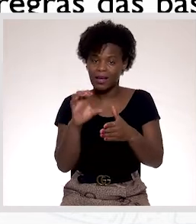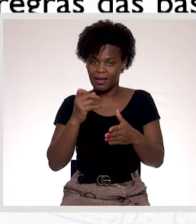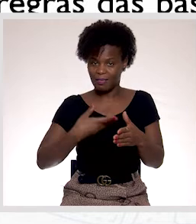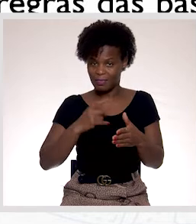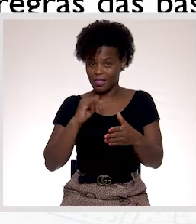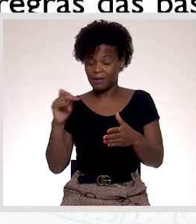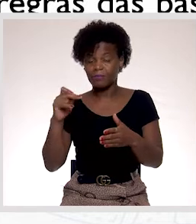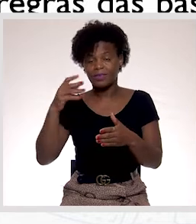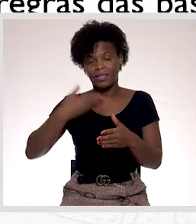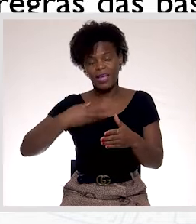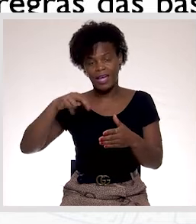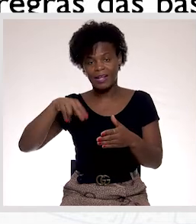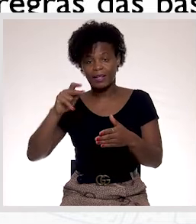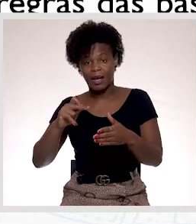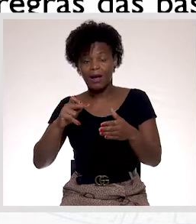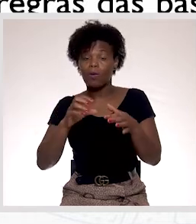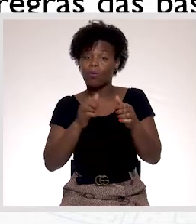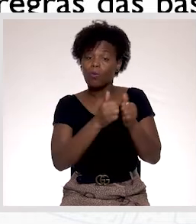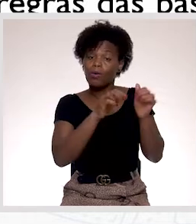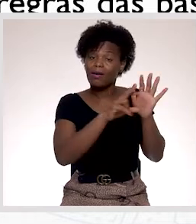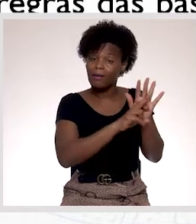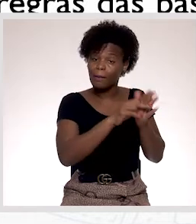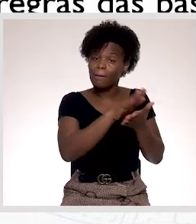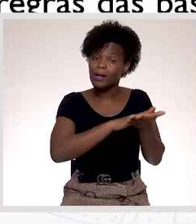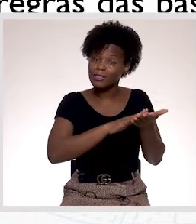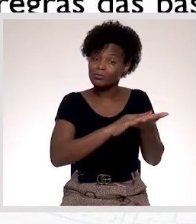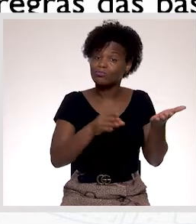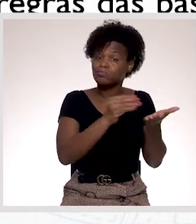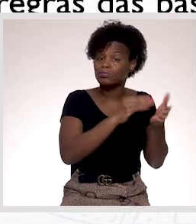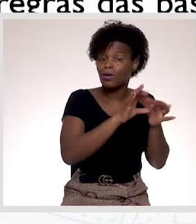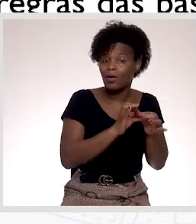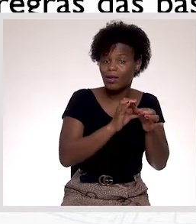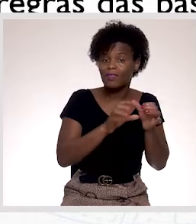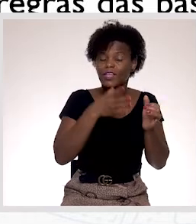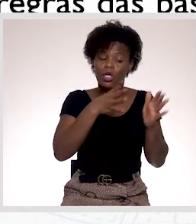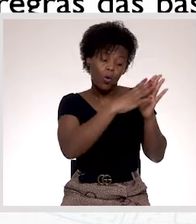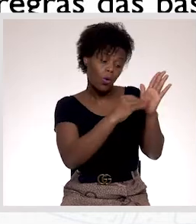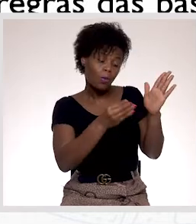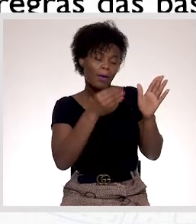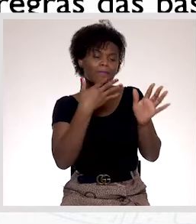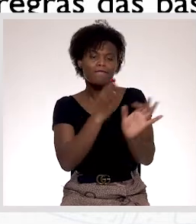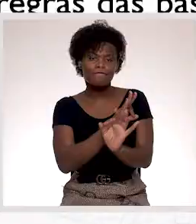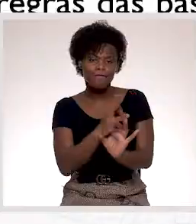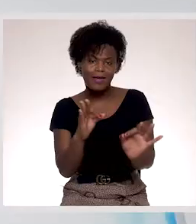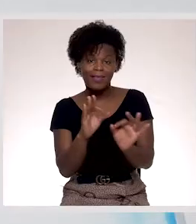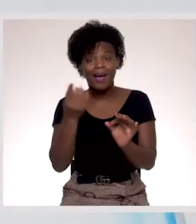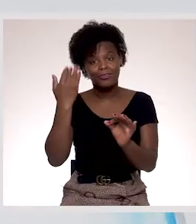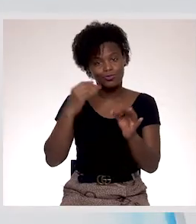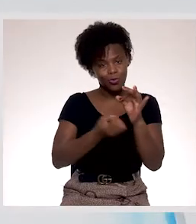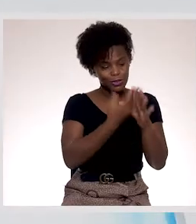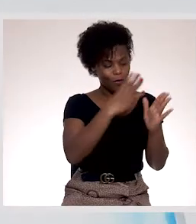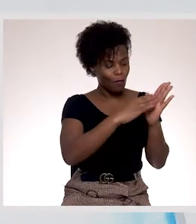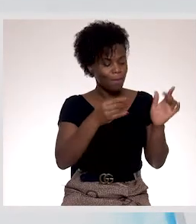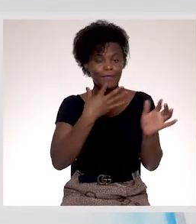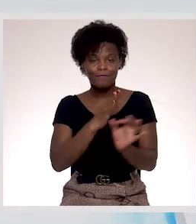com as regras das bases complementares. E a nova cadeia formada é uma réplica perfeita da cadeia original. Ou seja,